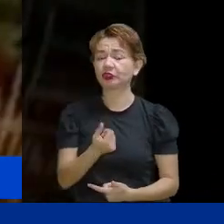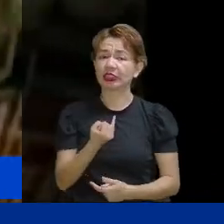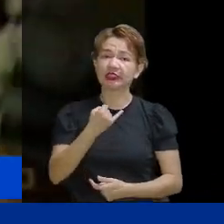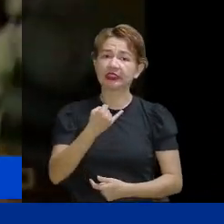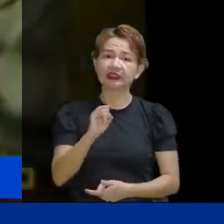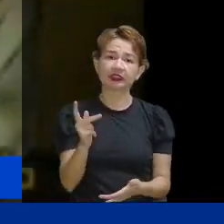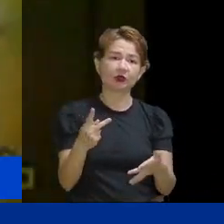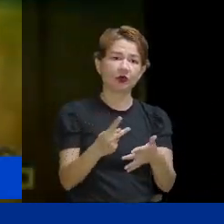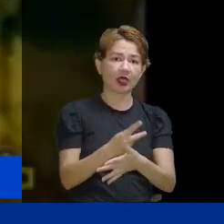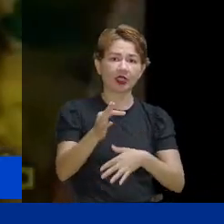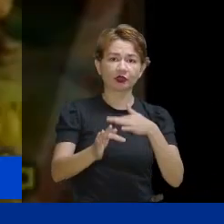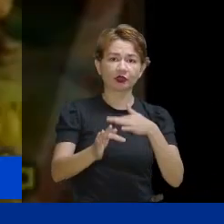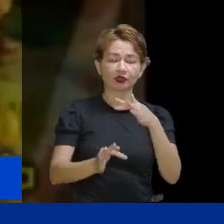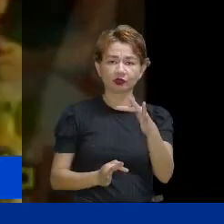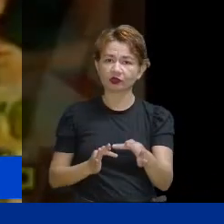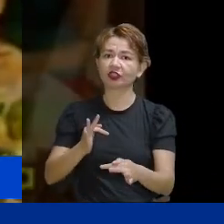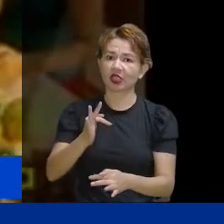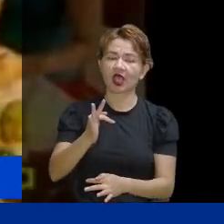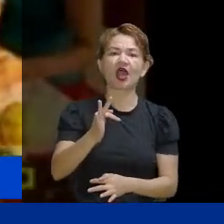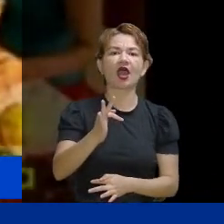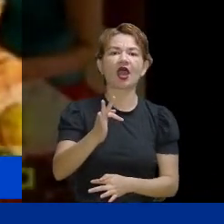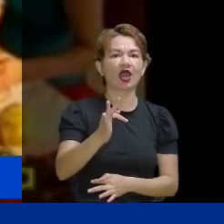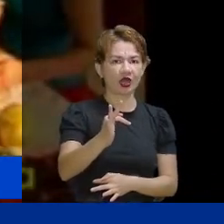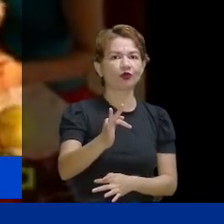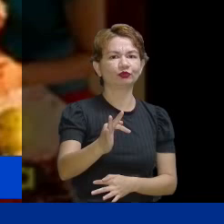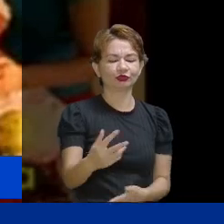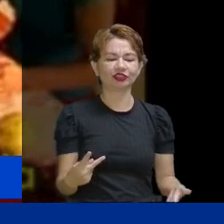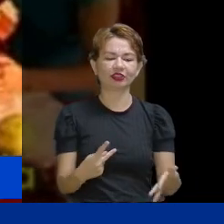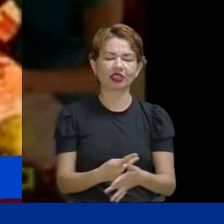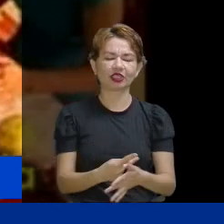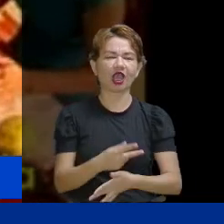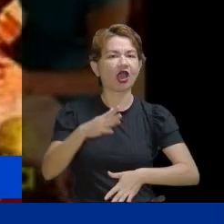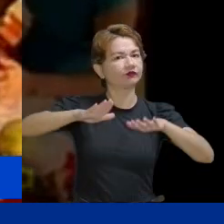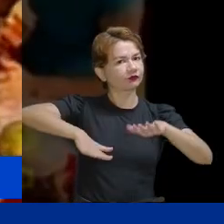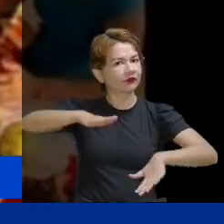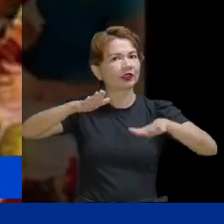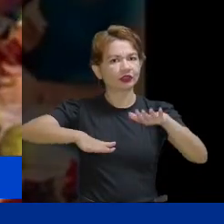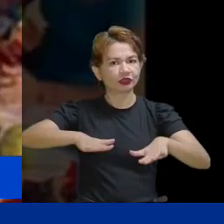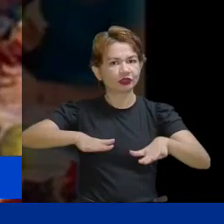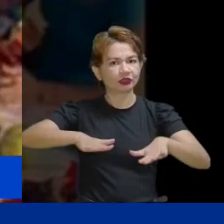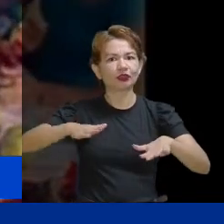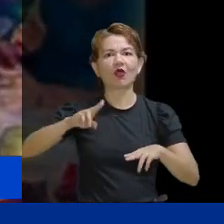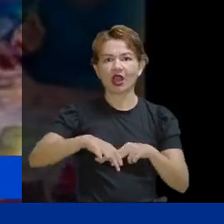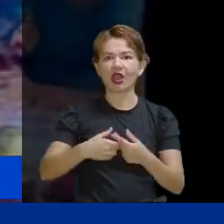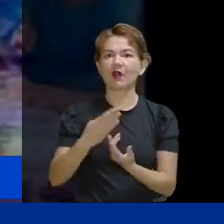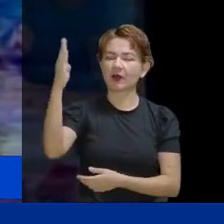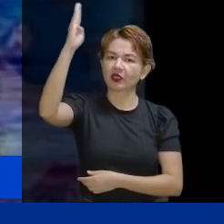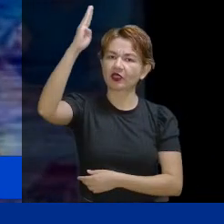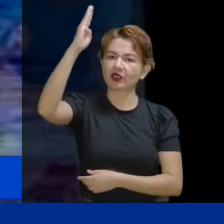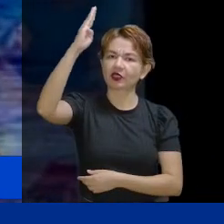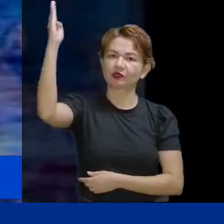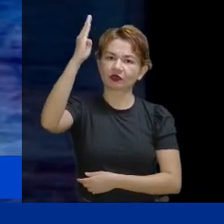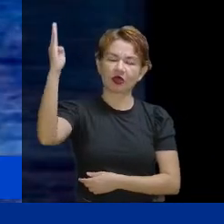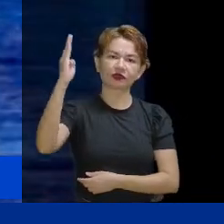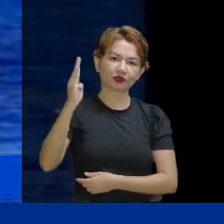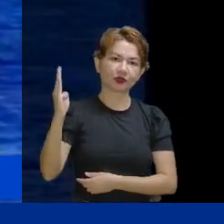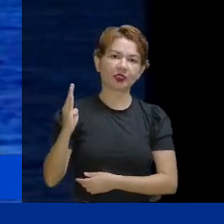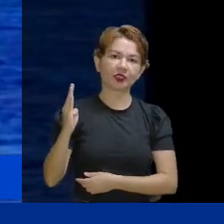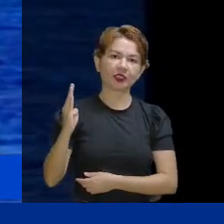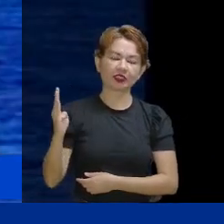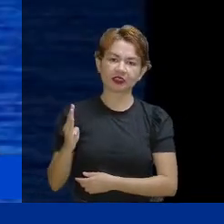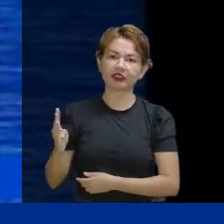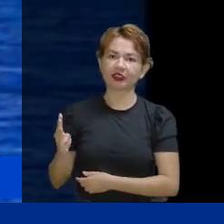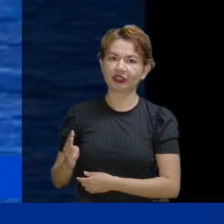louros. Se o momento chegar algum dia de morrer pelo